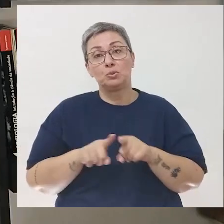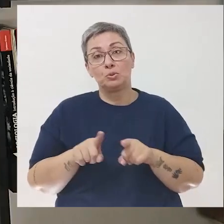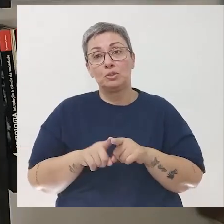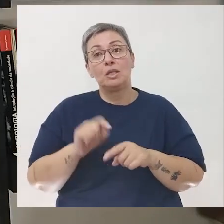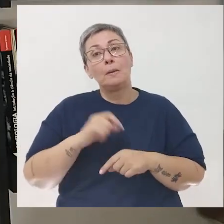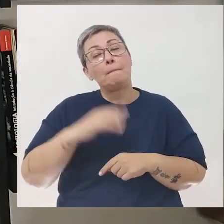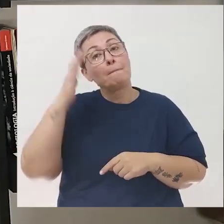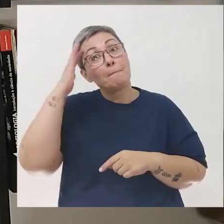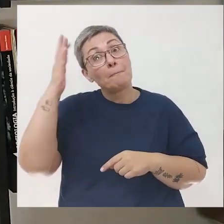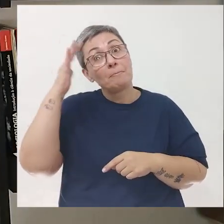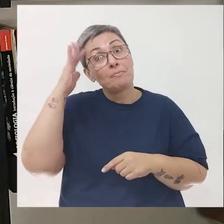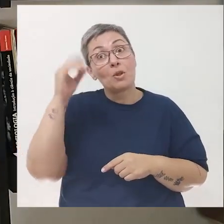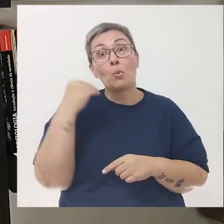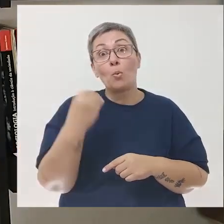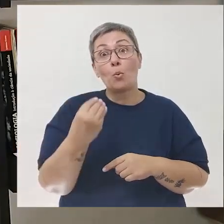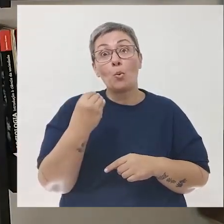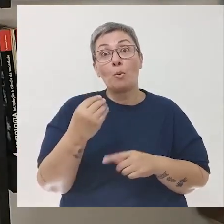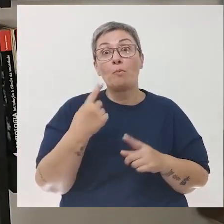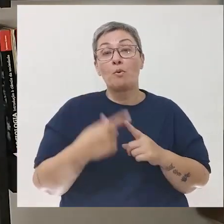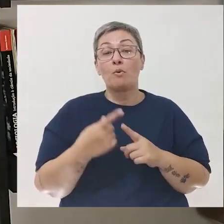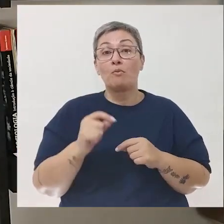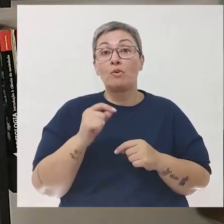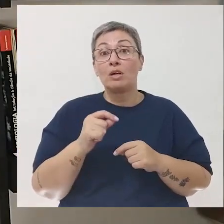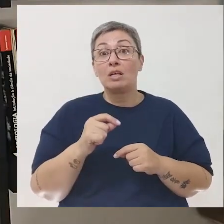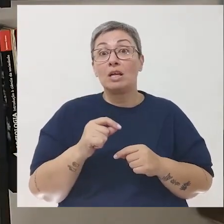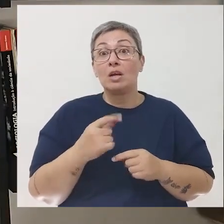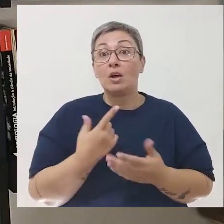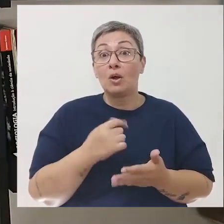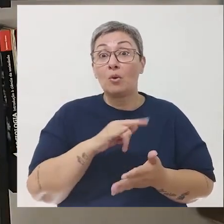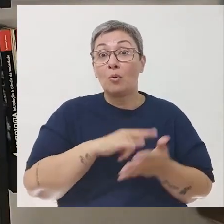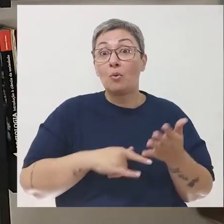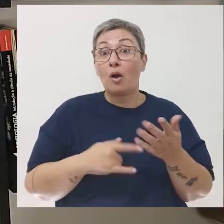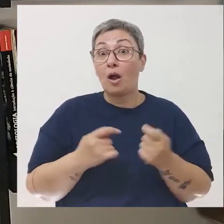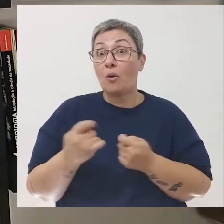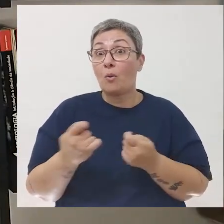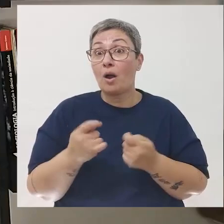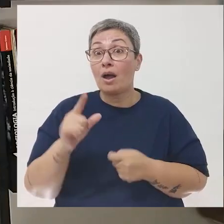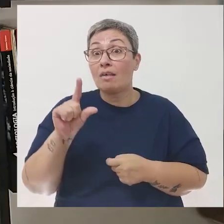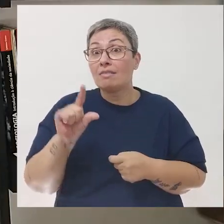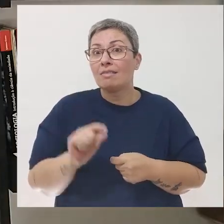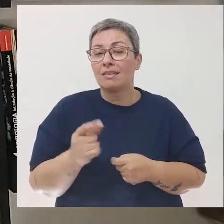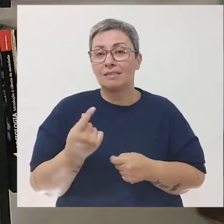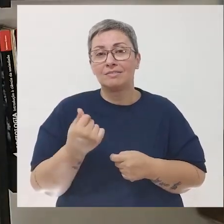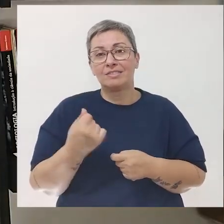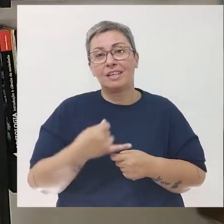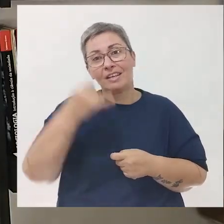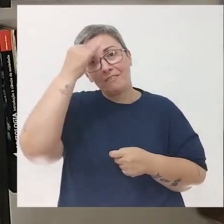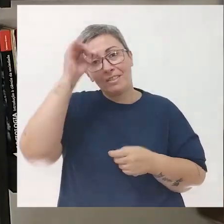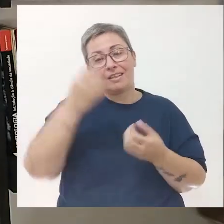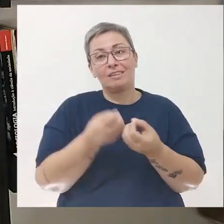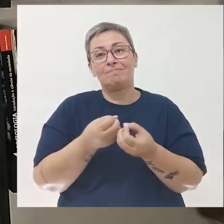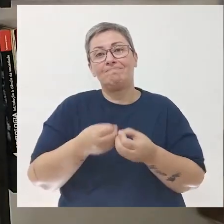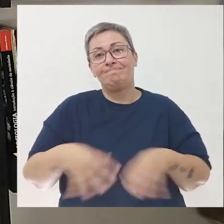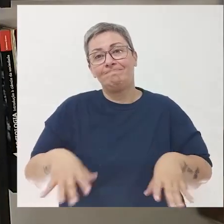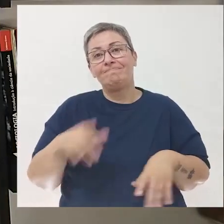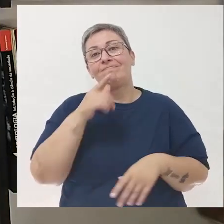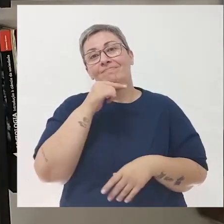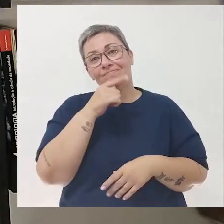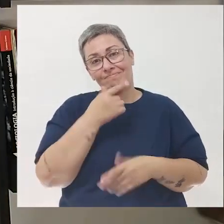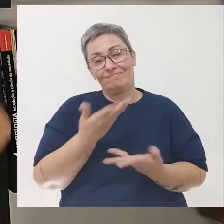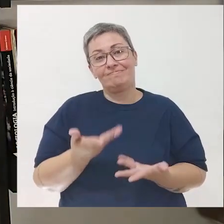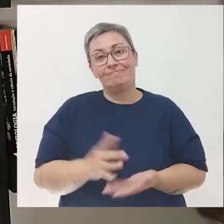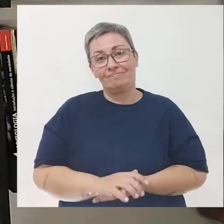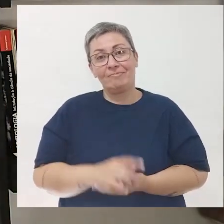banheiros. Imaginem só o quanto vocês não economizariam na conta e ainda evitariam o desperdício